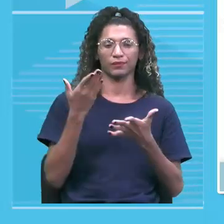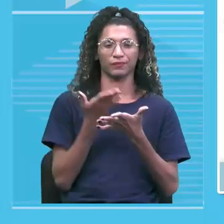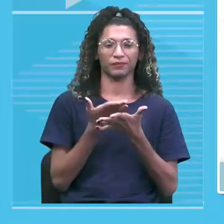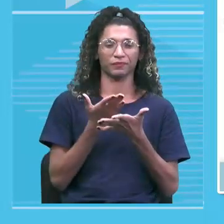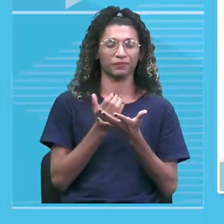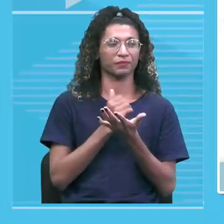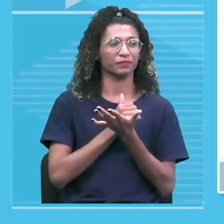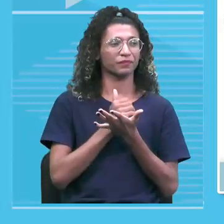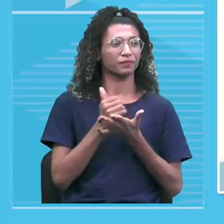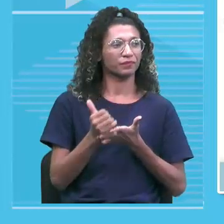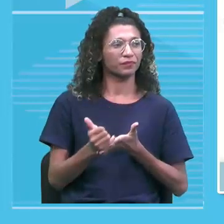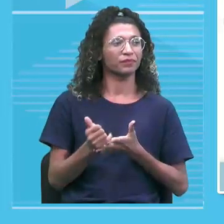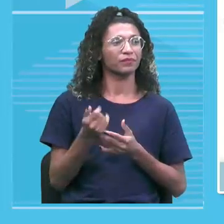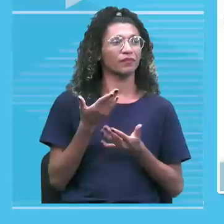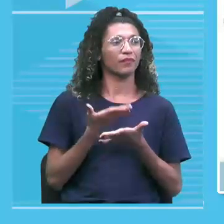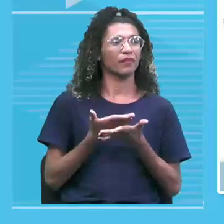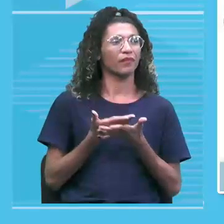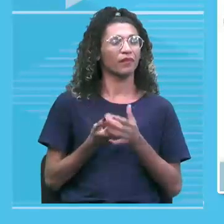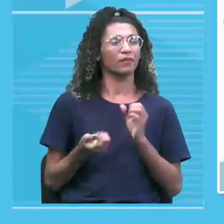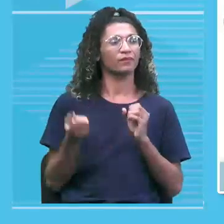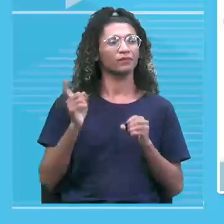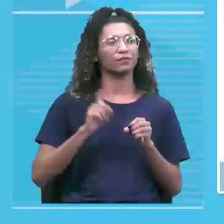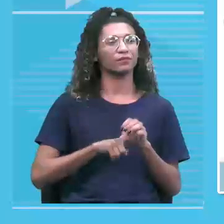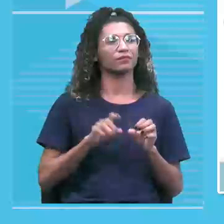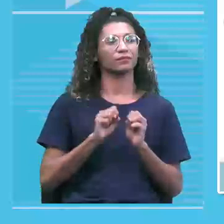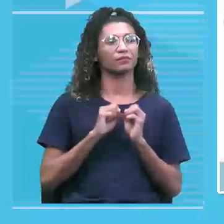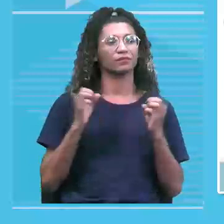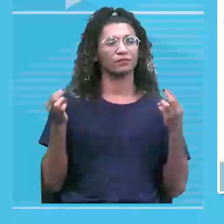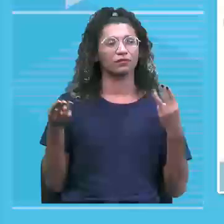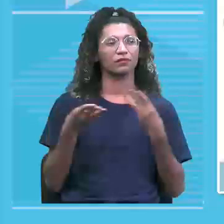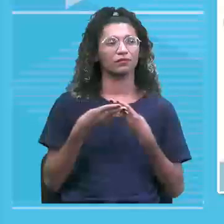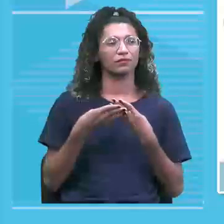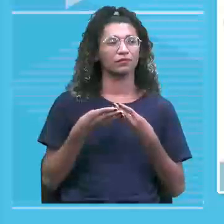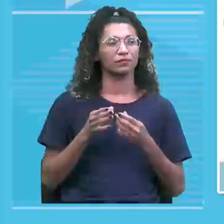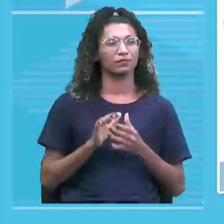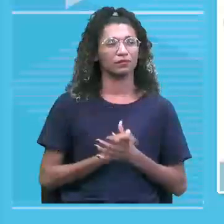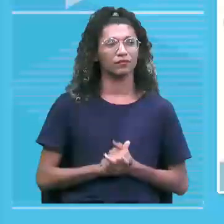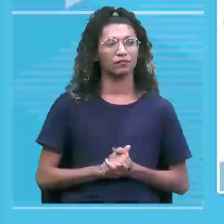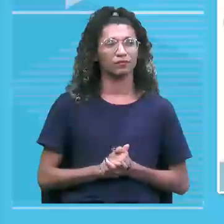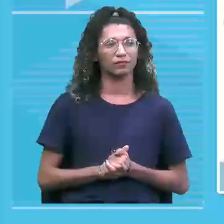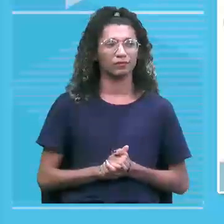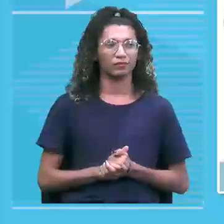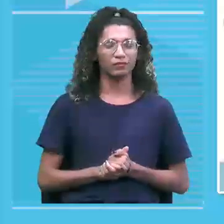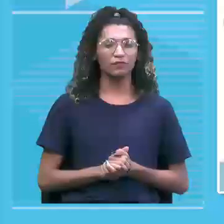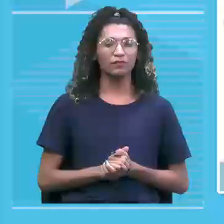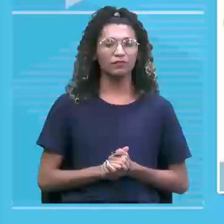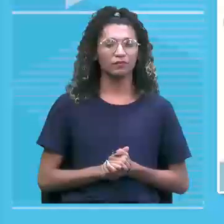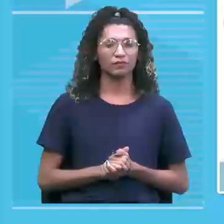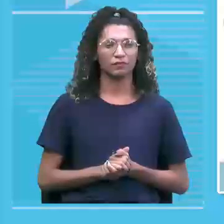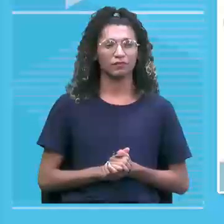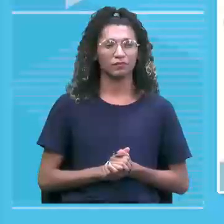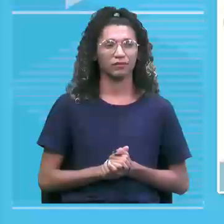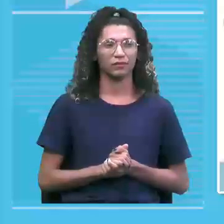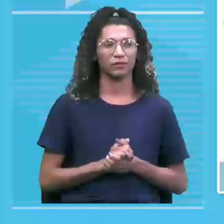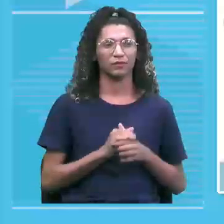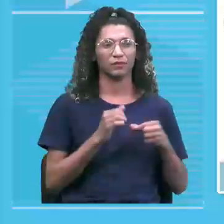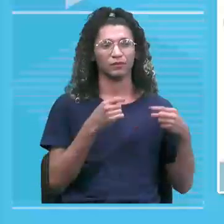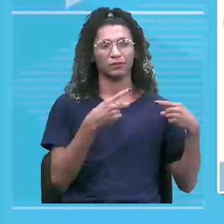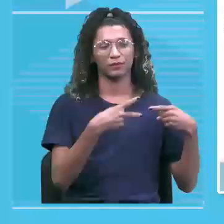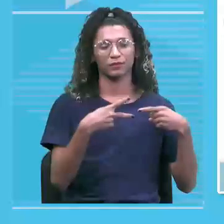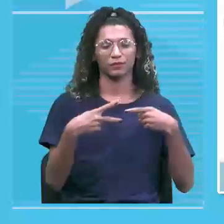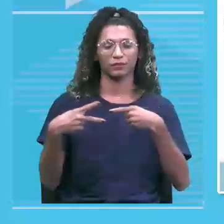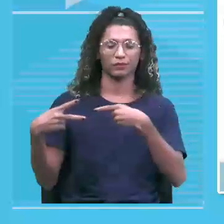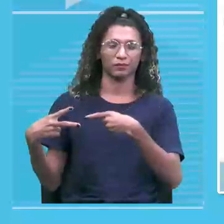comecinho da aula né vamos voltar aqui olha só as setinhas